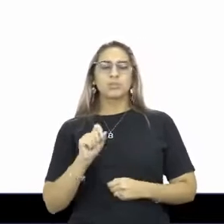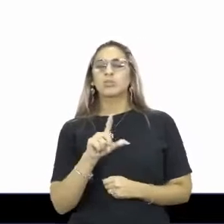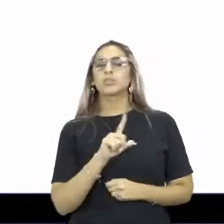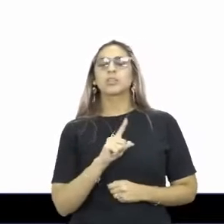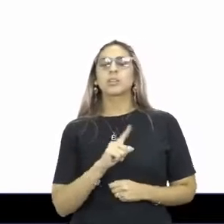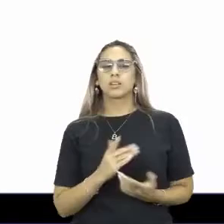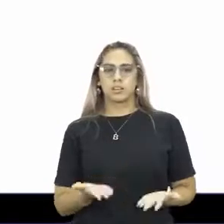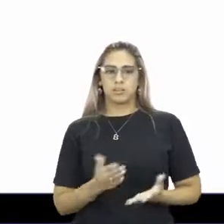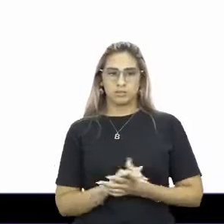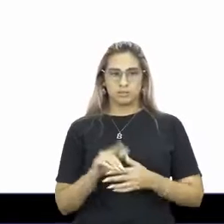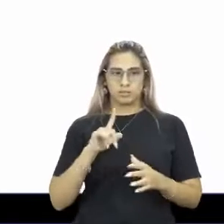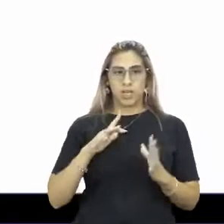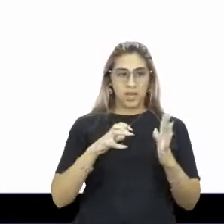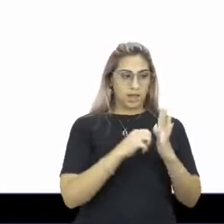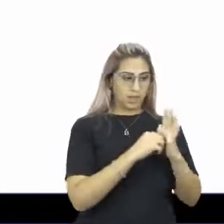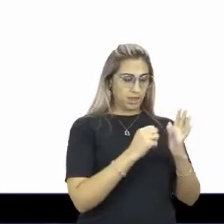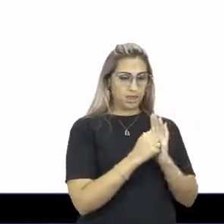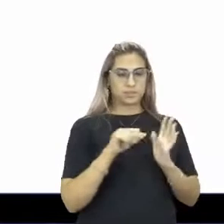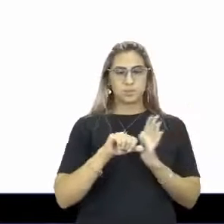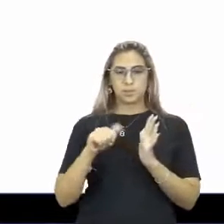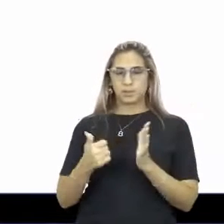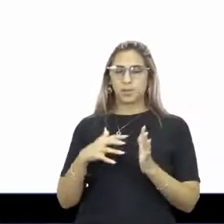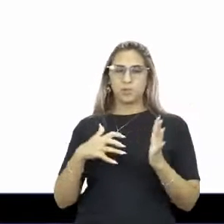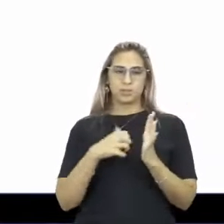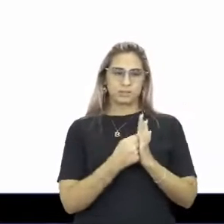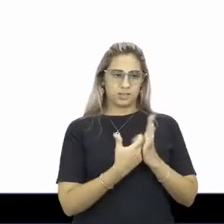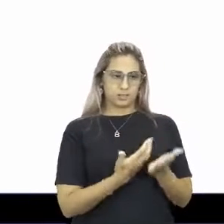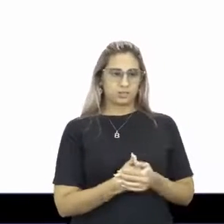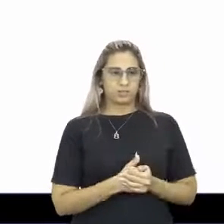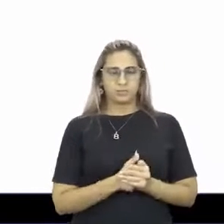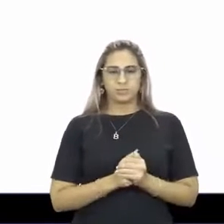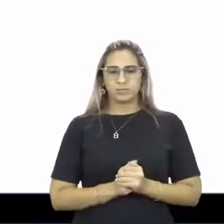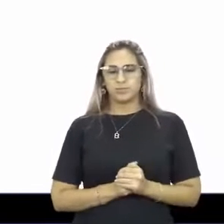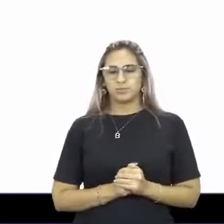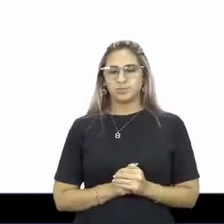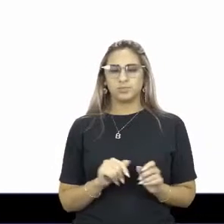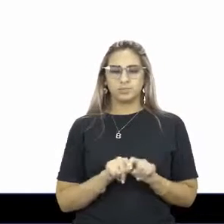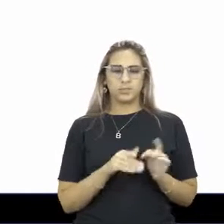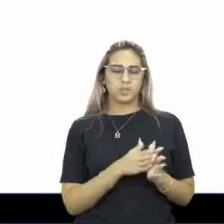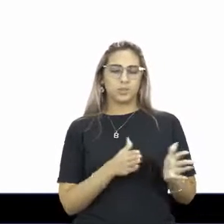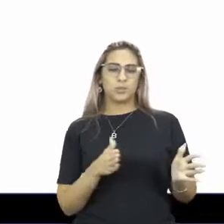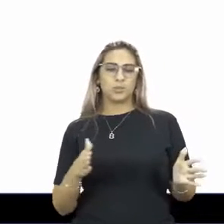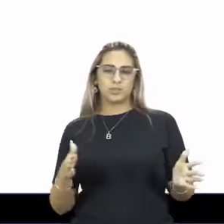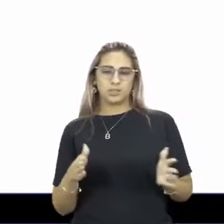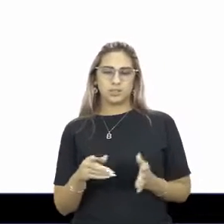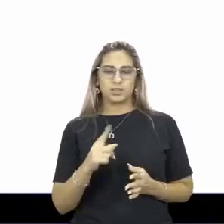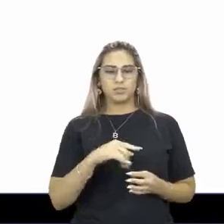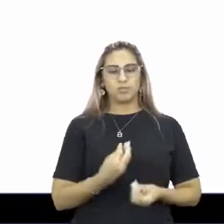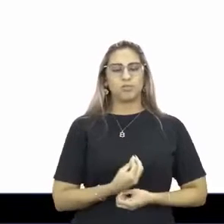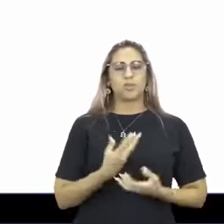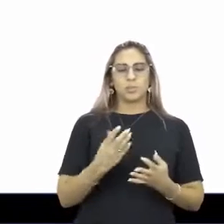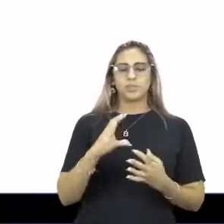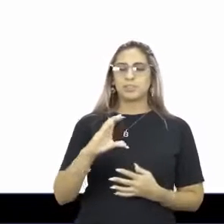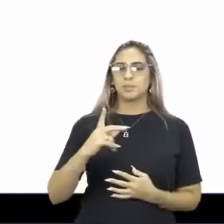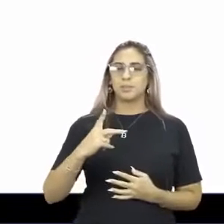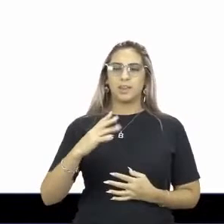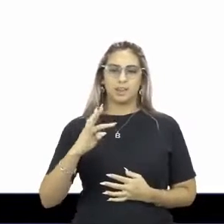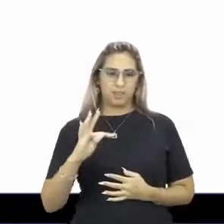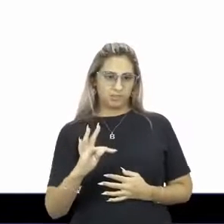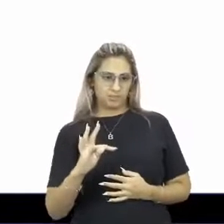não possui cadastro, obtenha seu primeiro acesso. E aí ele também segue um pequeno procedimento ali informando o